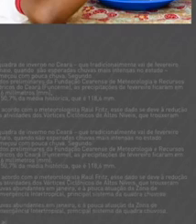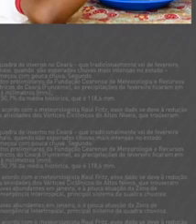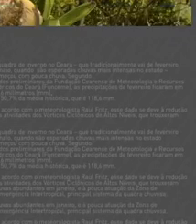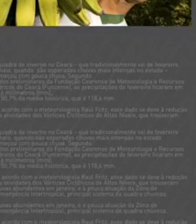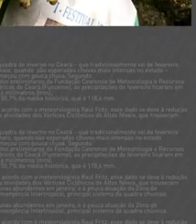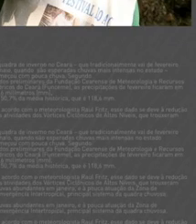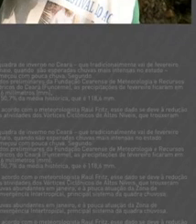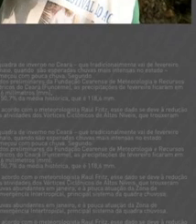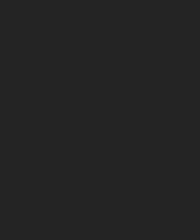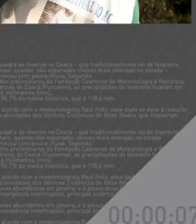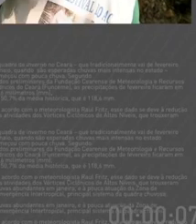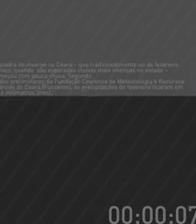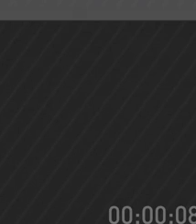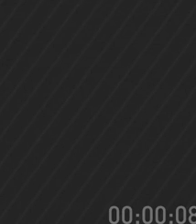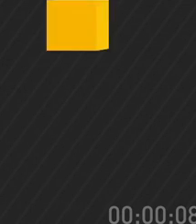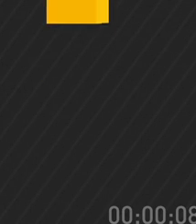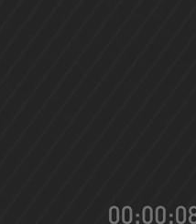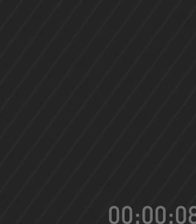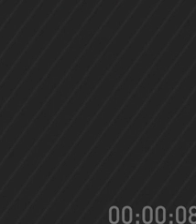w